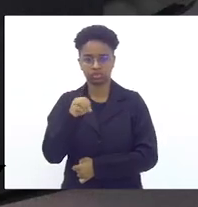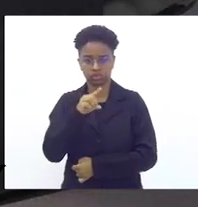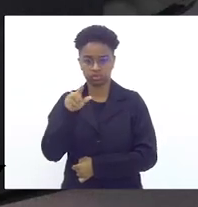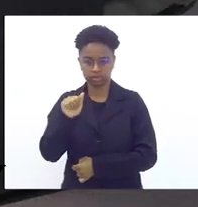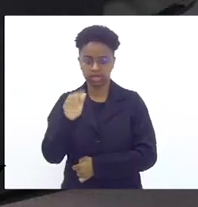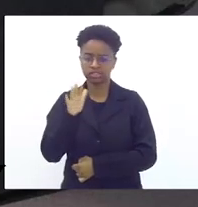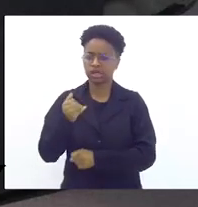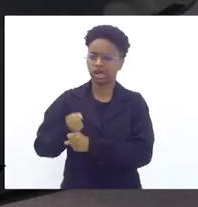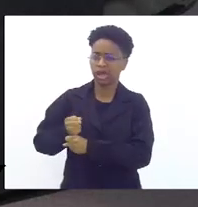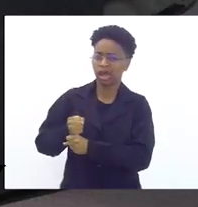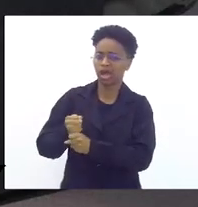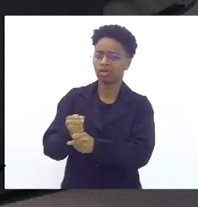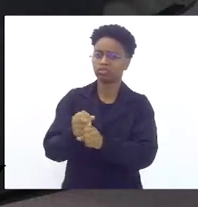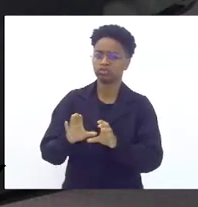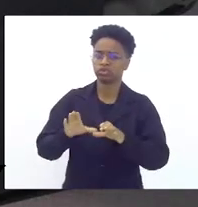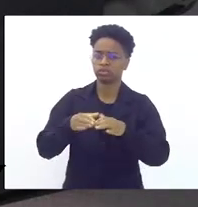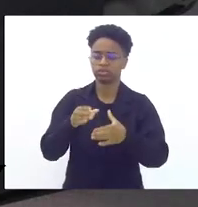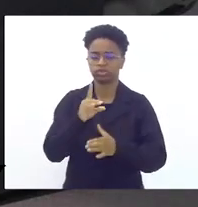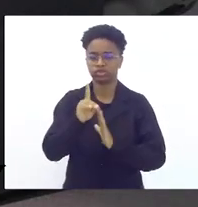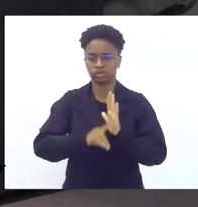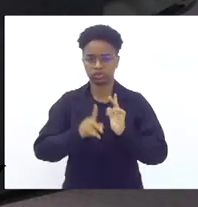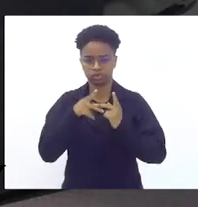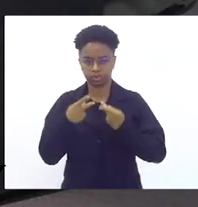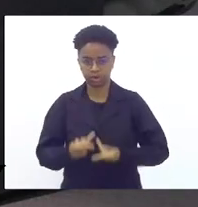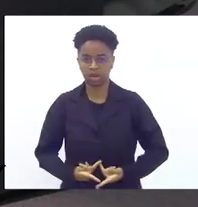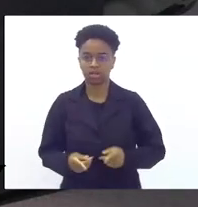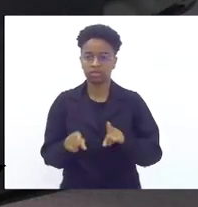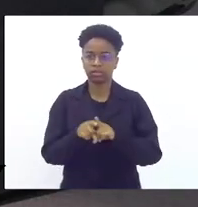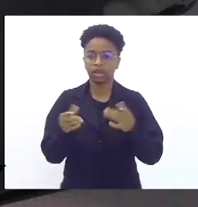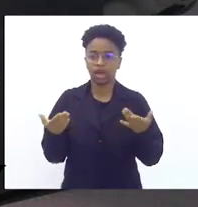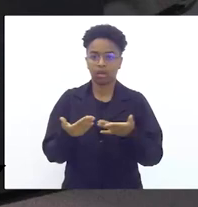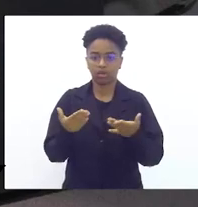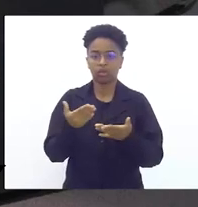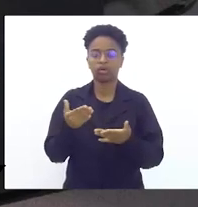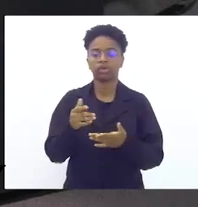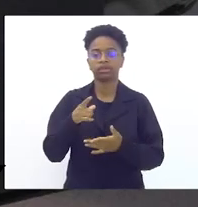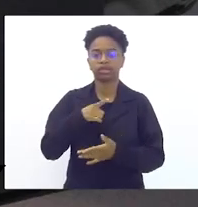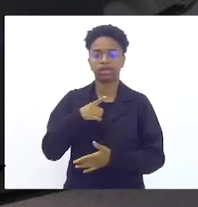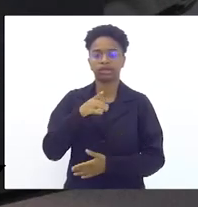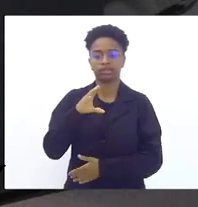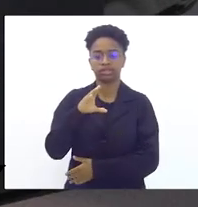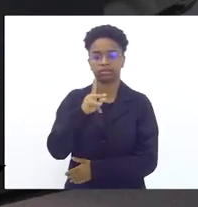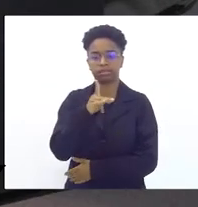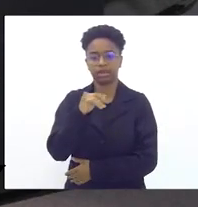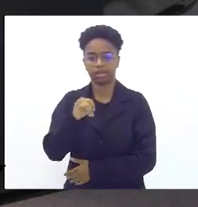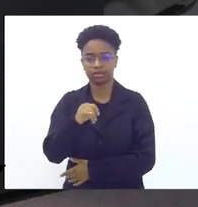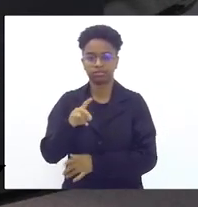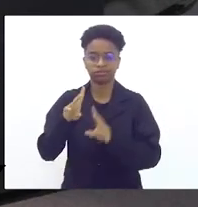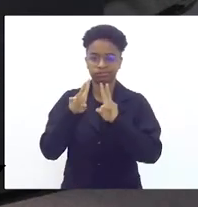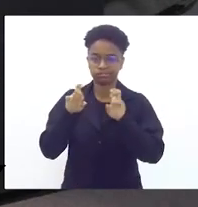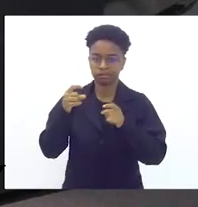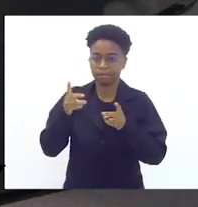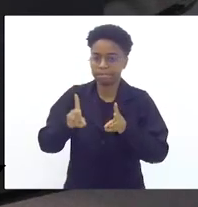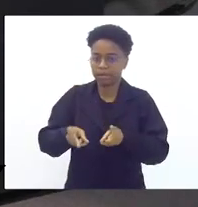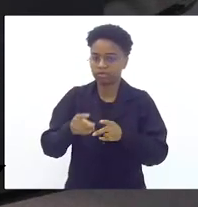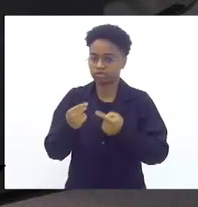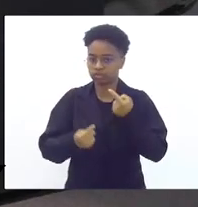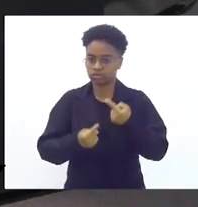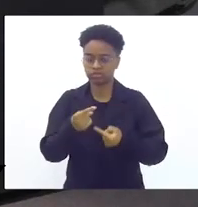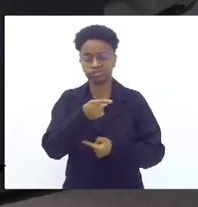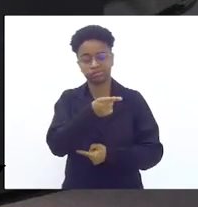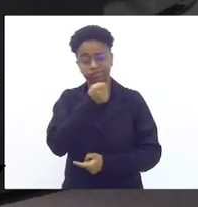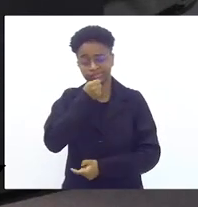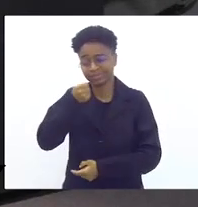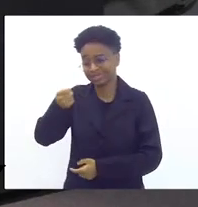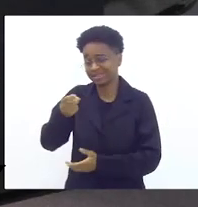a comissão de direitos humanos e agora Preside a CPI exatamente sobre esse tema Renata Souza palavra é e sempre